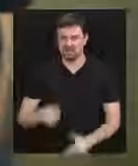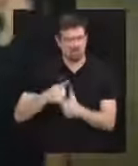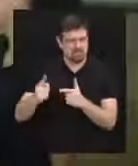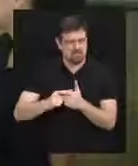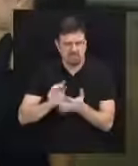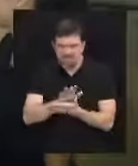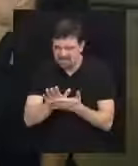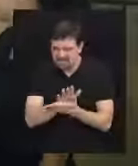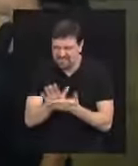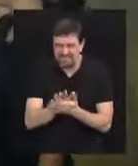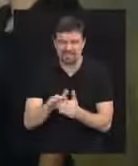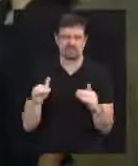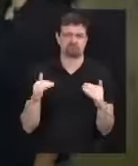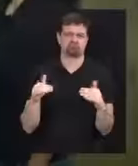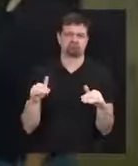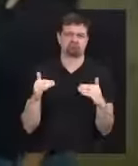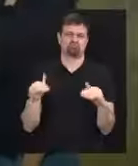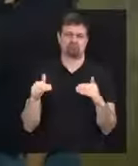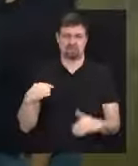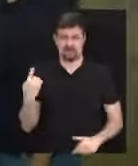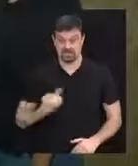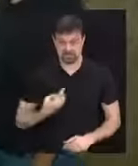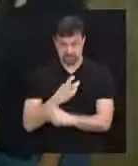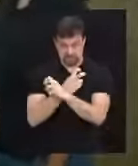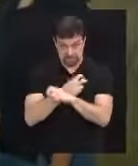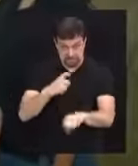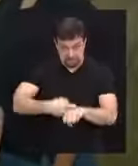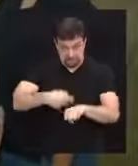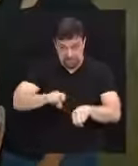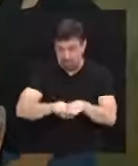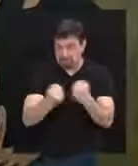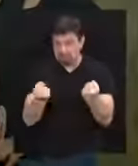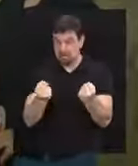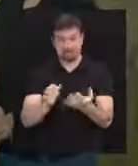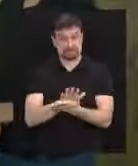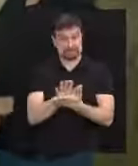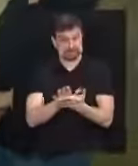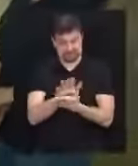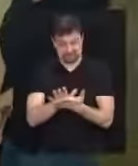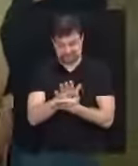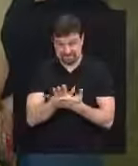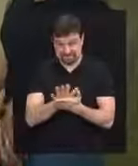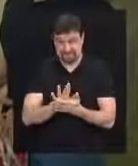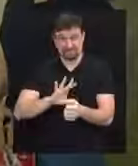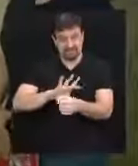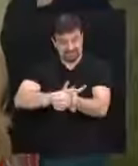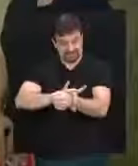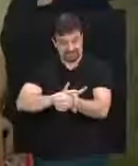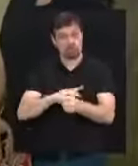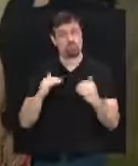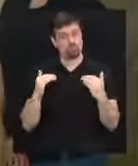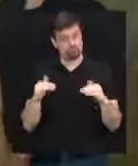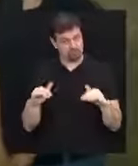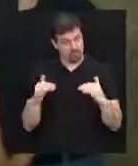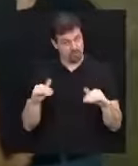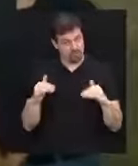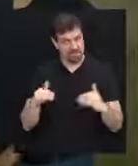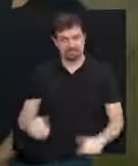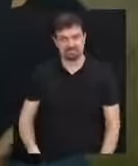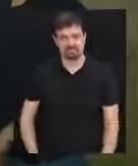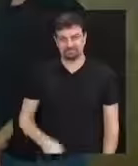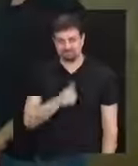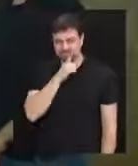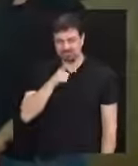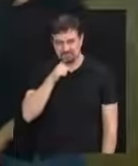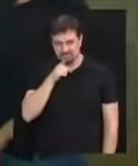é fácil, vocês não vão ter problema nenhum, pode ficar tranquilo. O Túlio garantiu que a gente não vai ter nenhuma fratura exposta, nenhum nada, né? Nada, gente, é bem